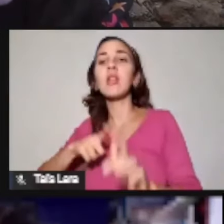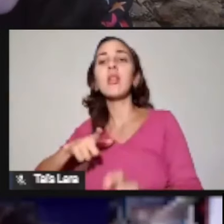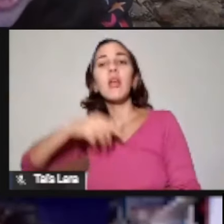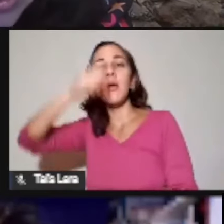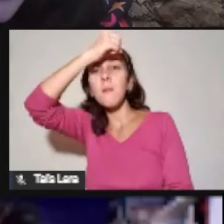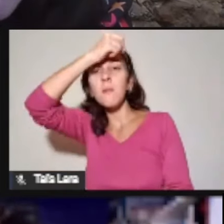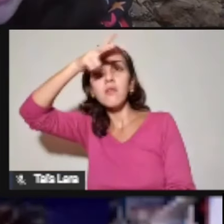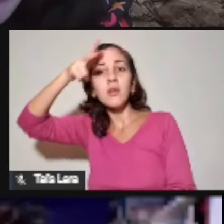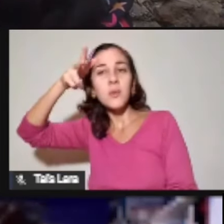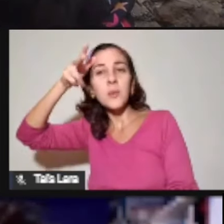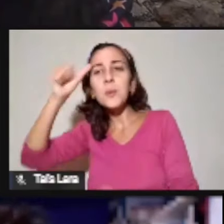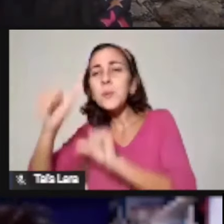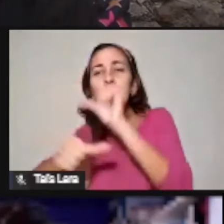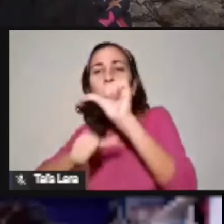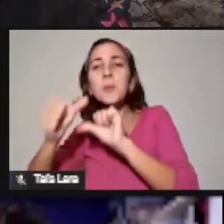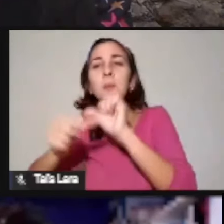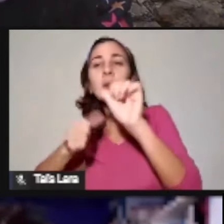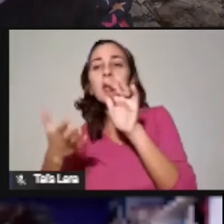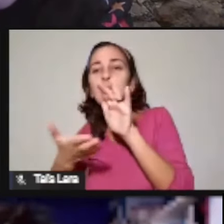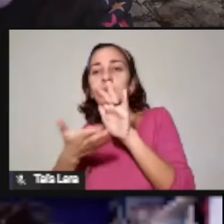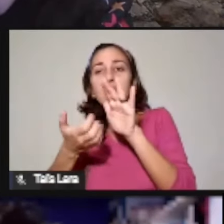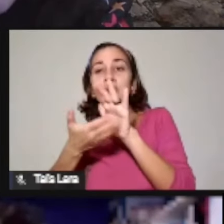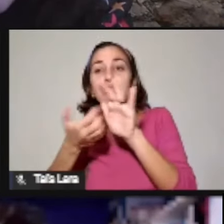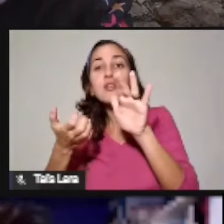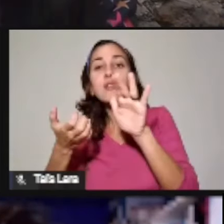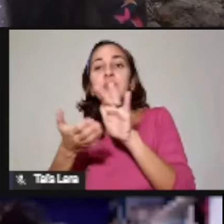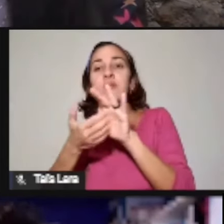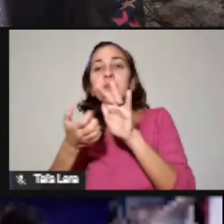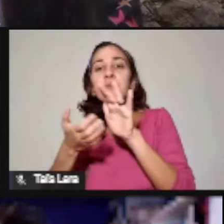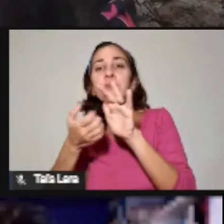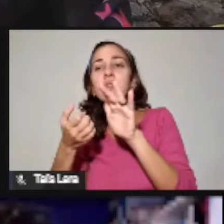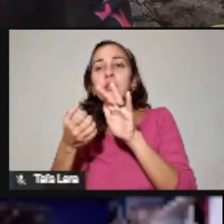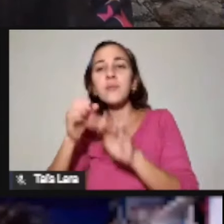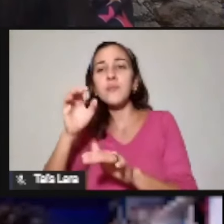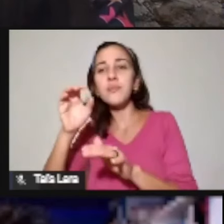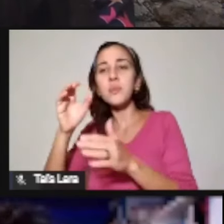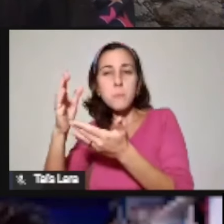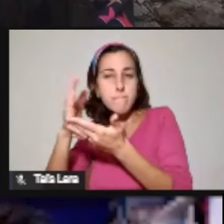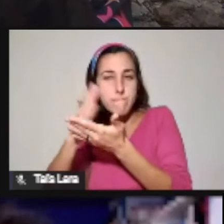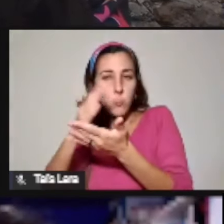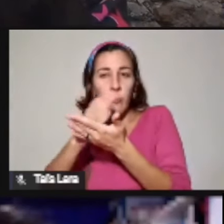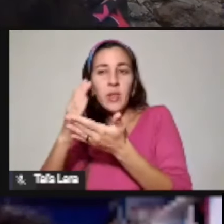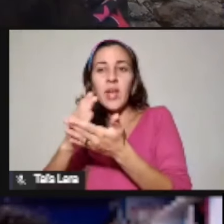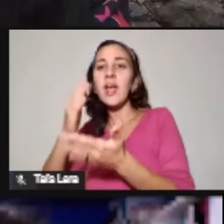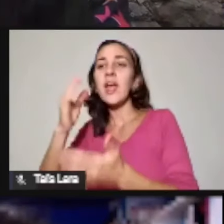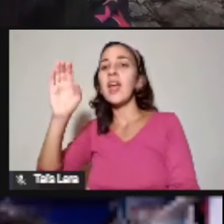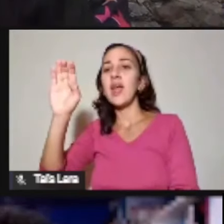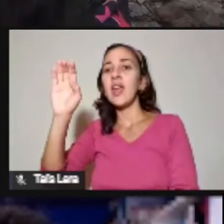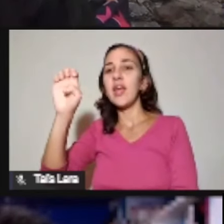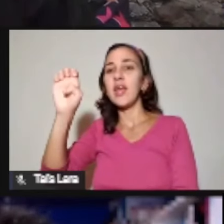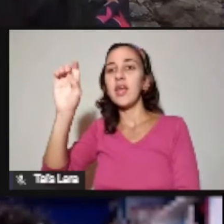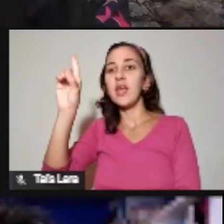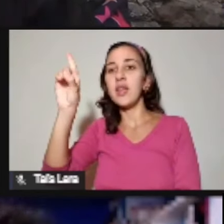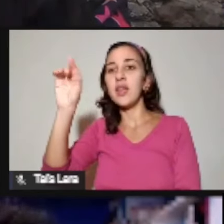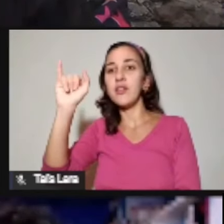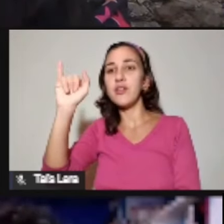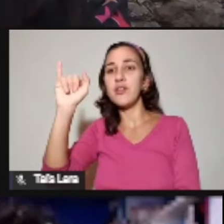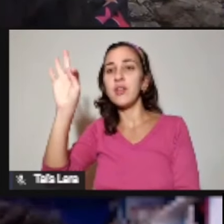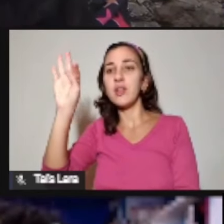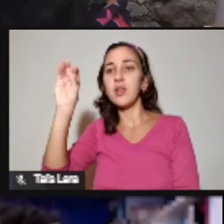do título da fitinha, pode colocar. É uma empresa bem legal aí da cidade de vocês que ficou animada